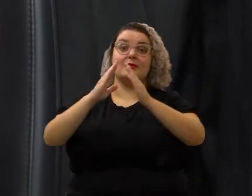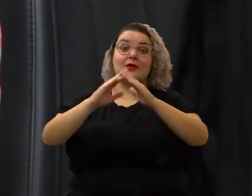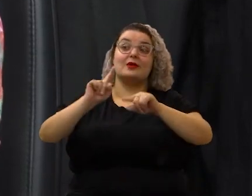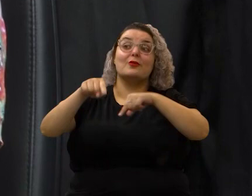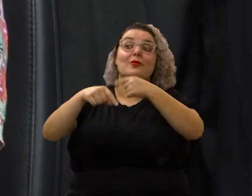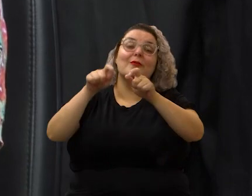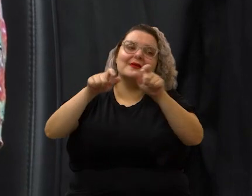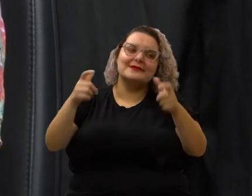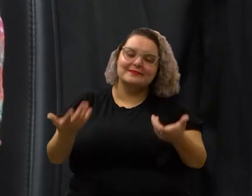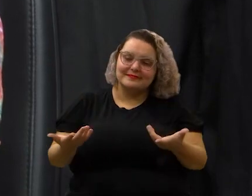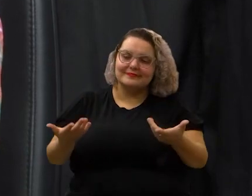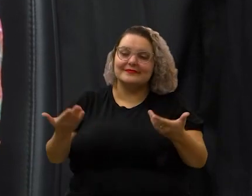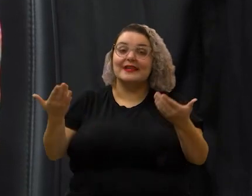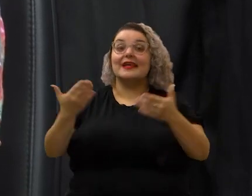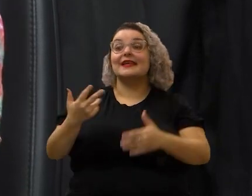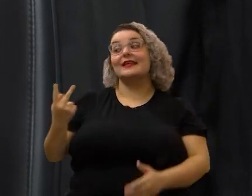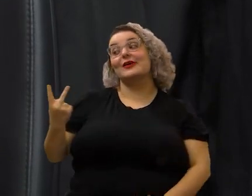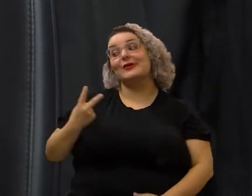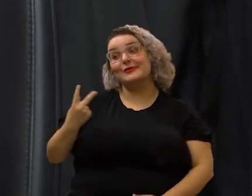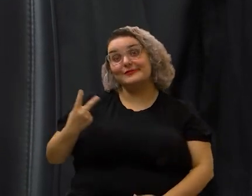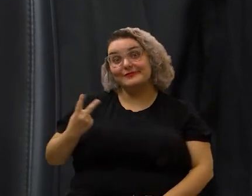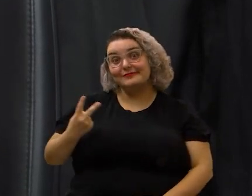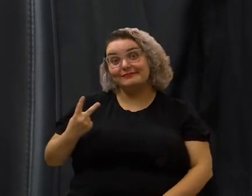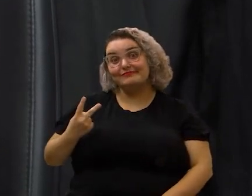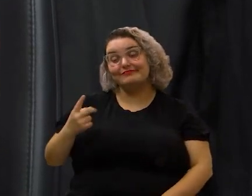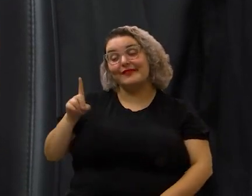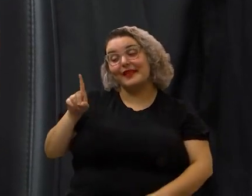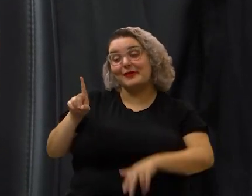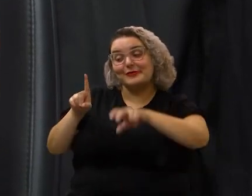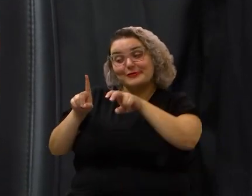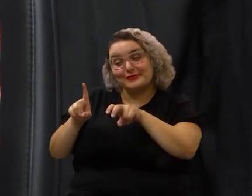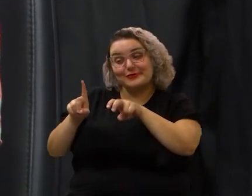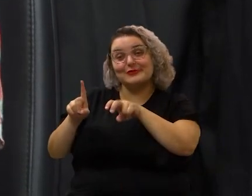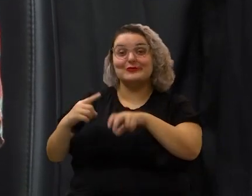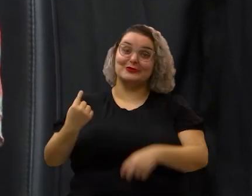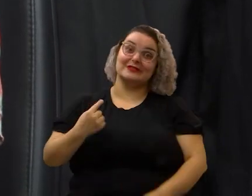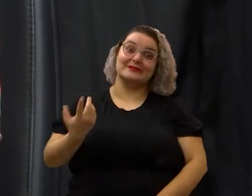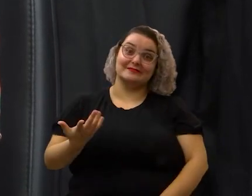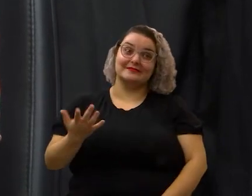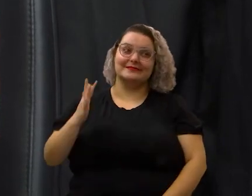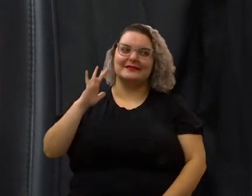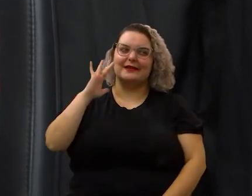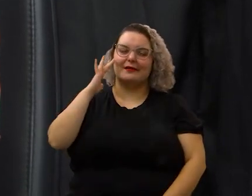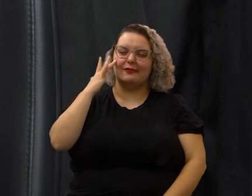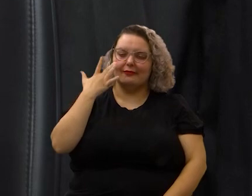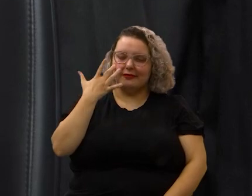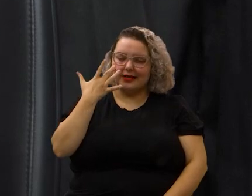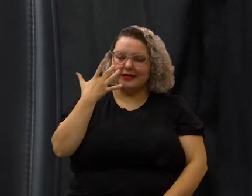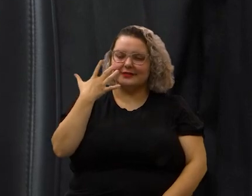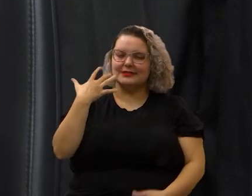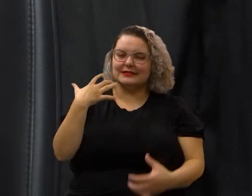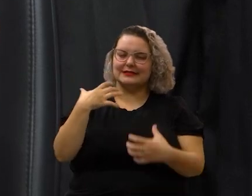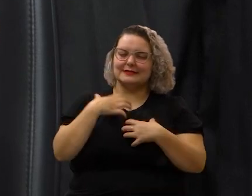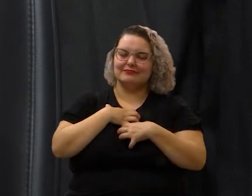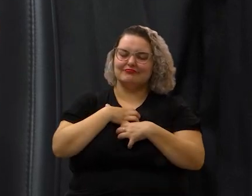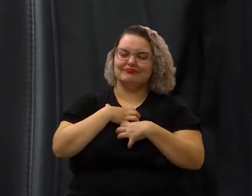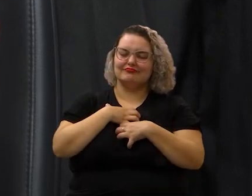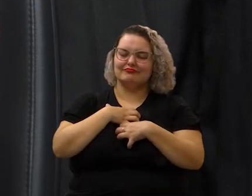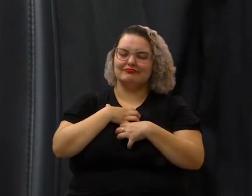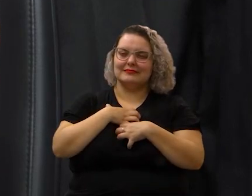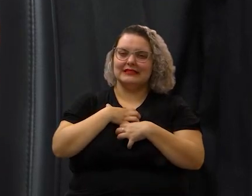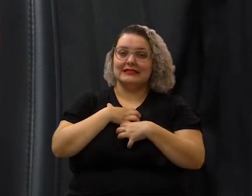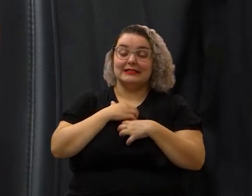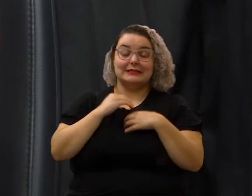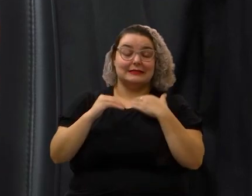outras pessoas. E agora estamos morando nós 2 sozinhos. E eu acho que ele tá muito apegado.